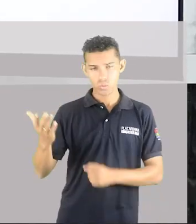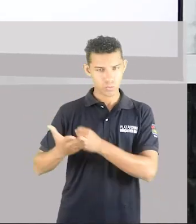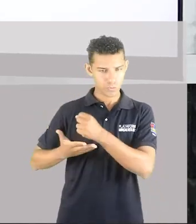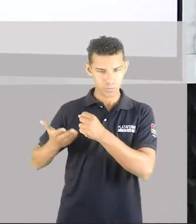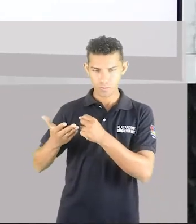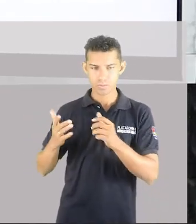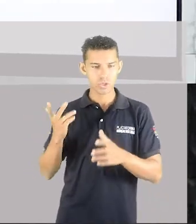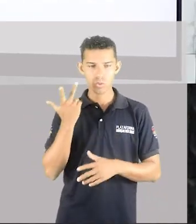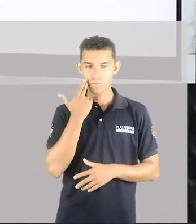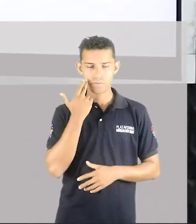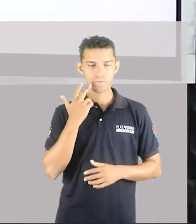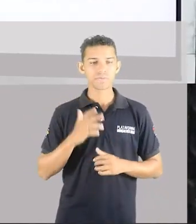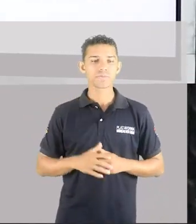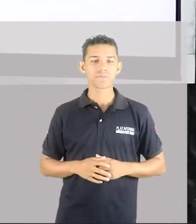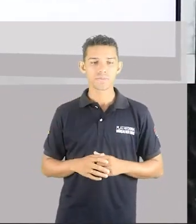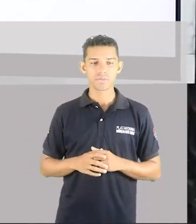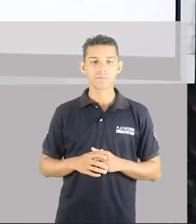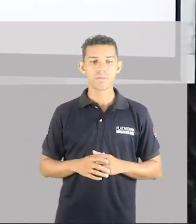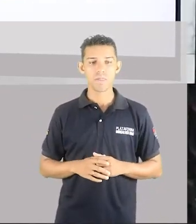isso.